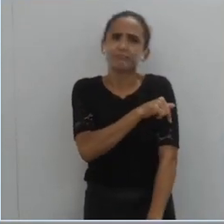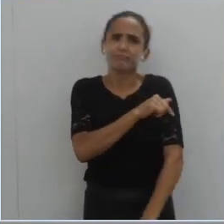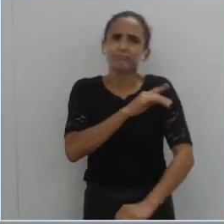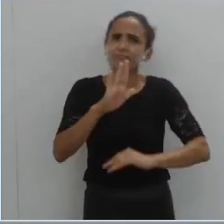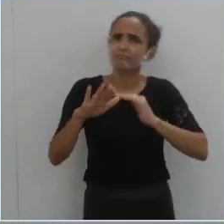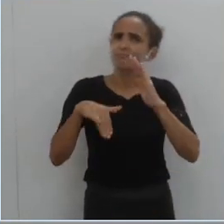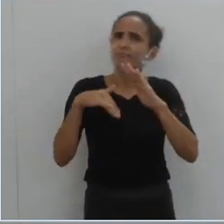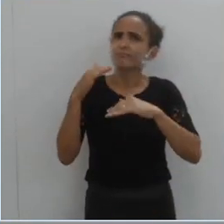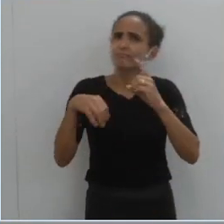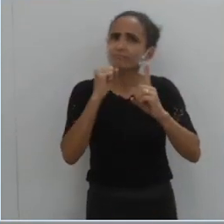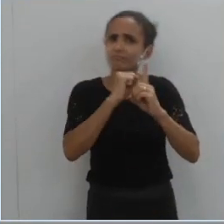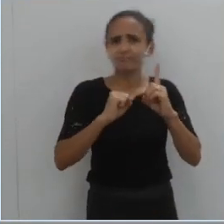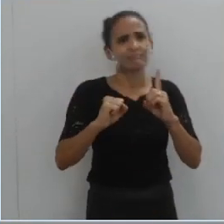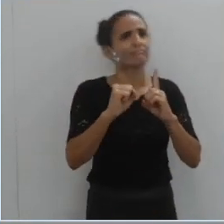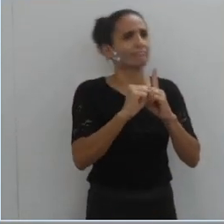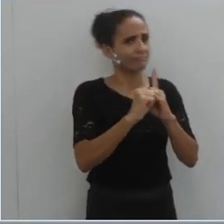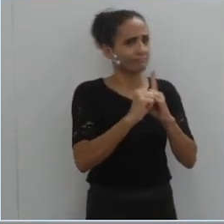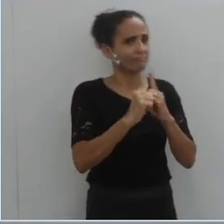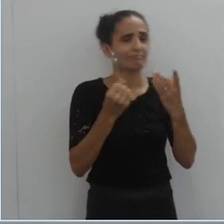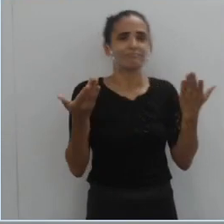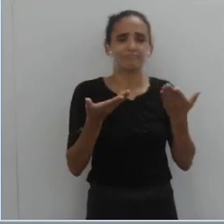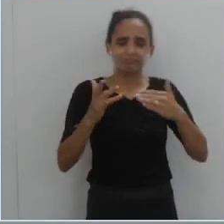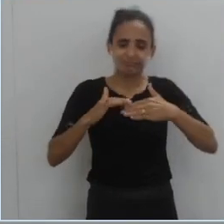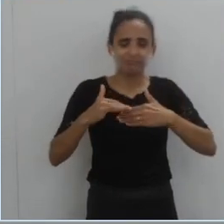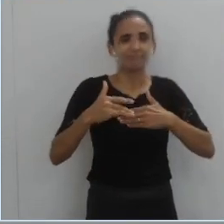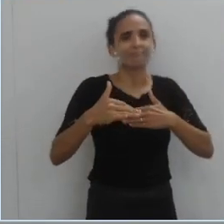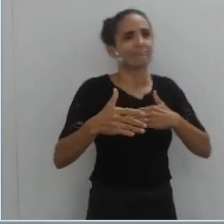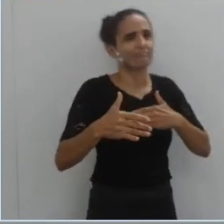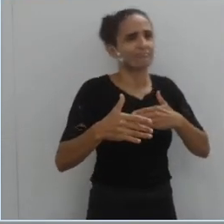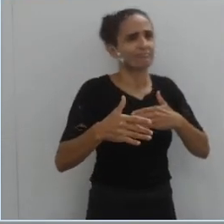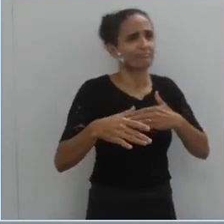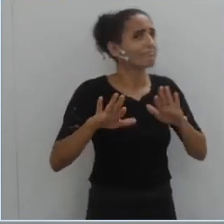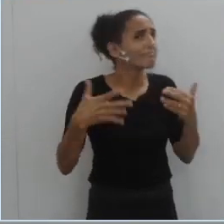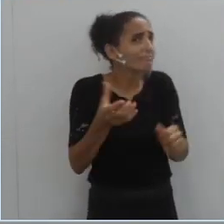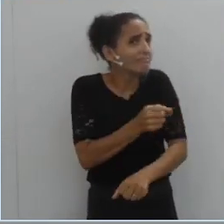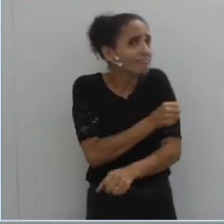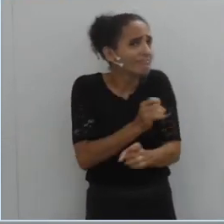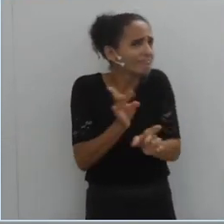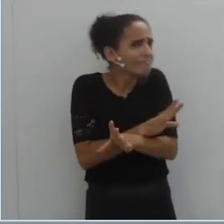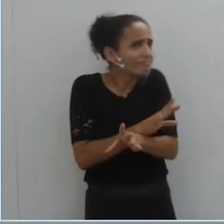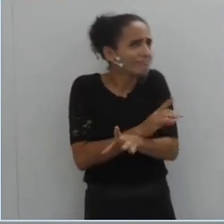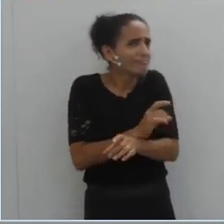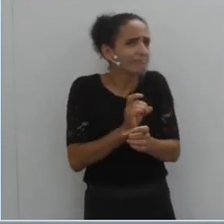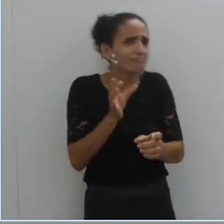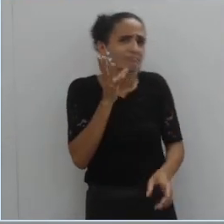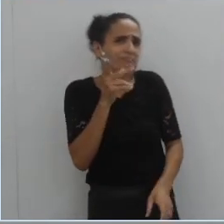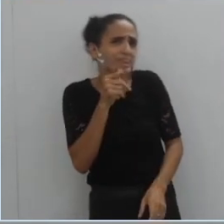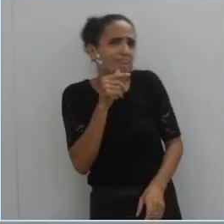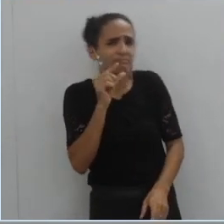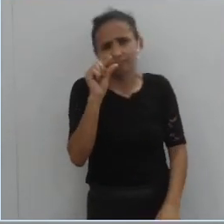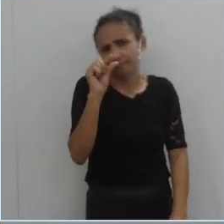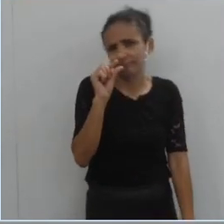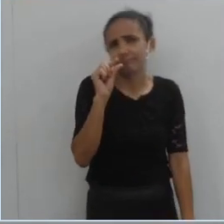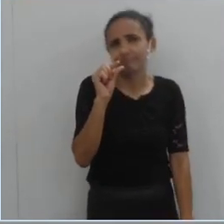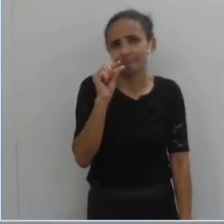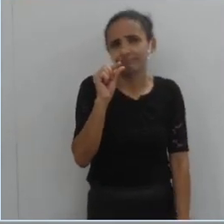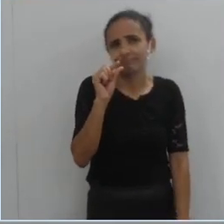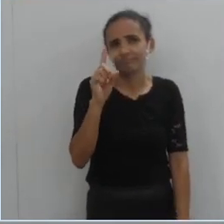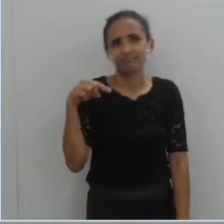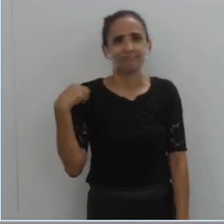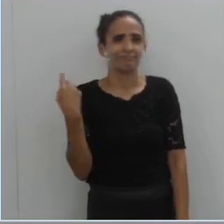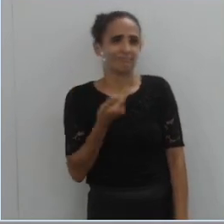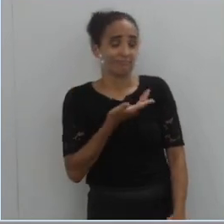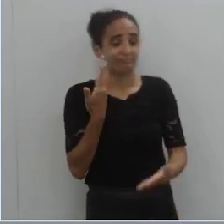da sociedade, até chegar aos dias atuais, quando vocês estiverem lá no 9º ano. Vai demorar um pouquinho? Vai, mas a gente vai